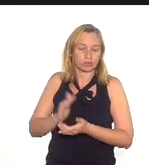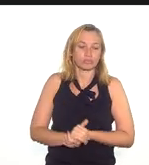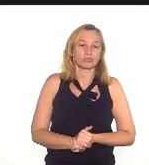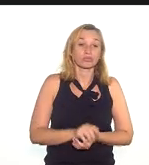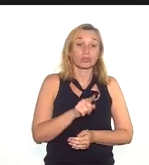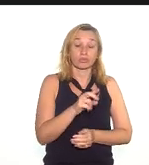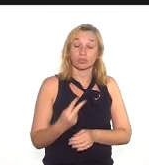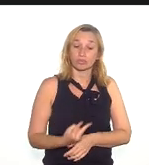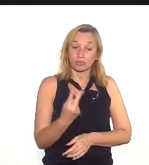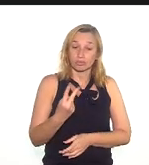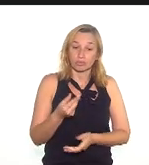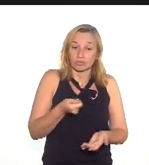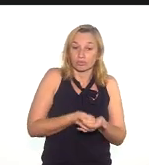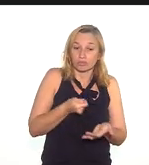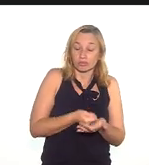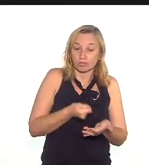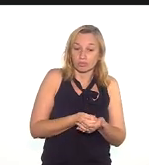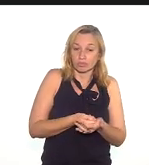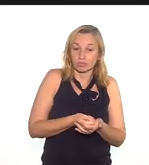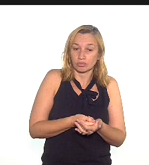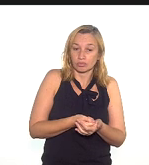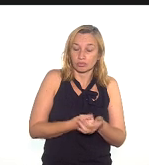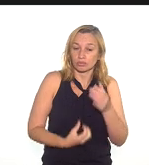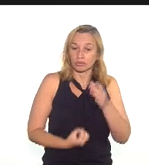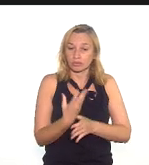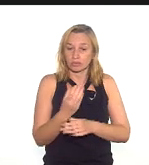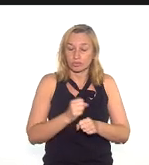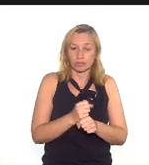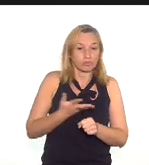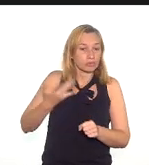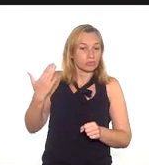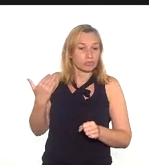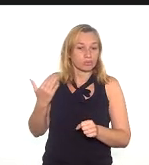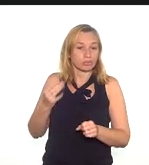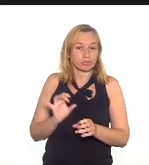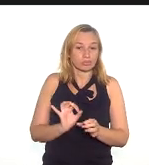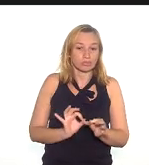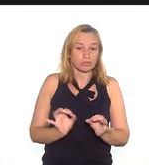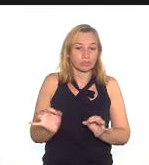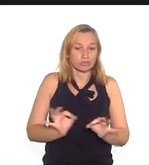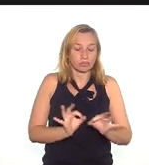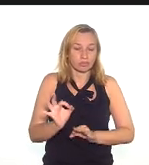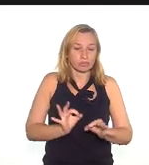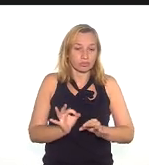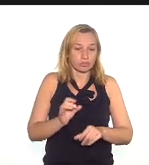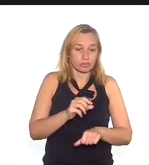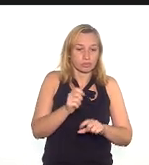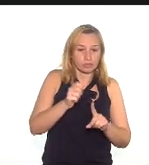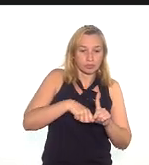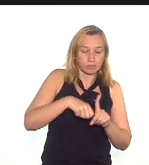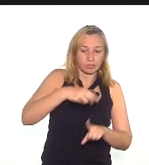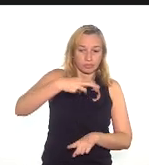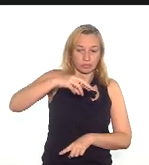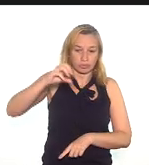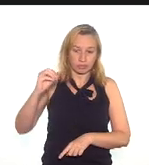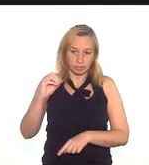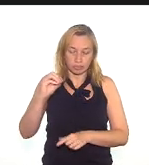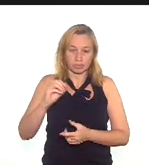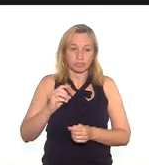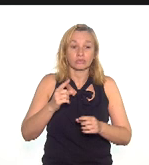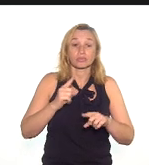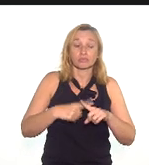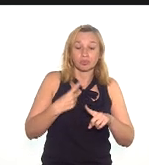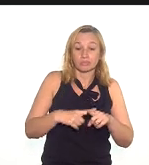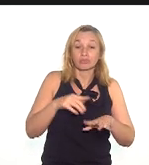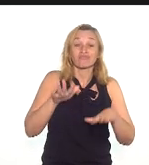esse valor da obrigação gerada no ano anterior, ele fica pronto mais ou menos em março, porque